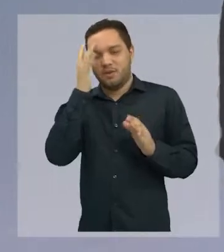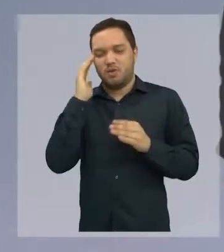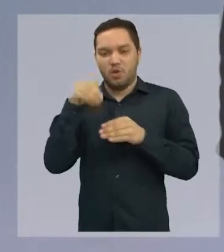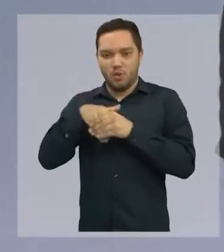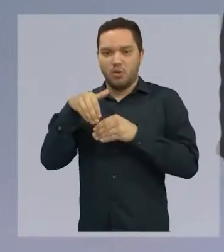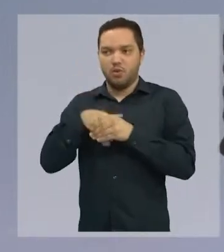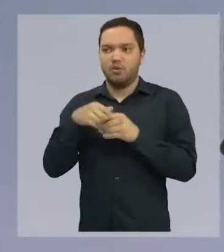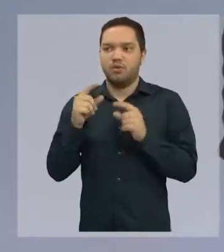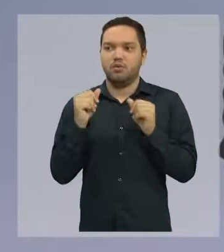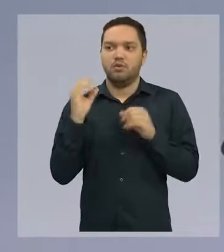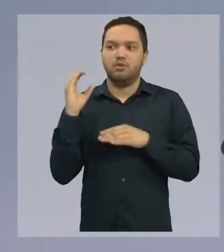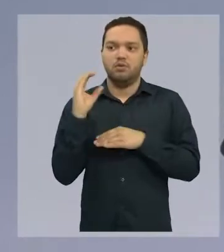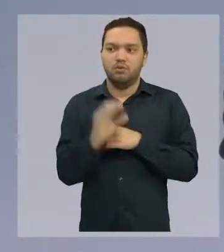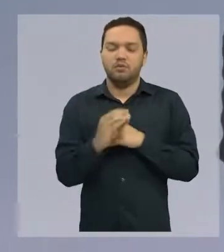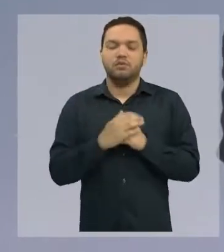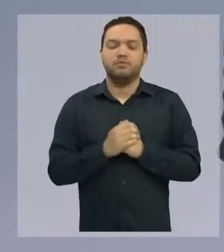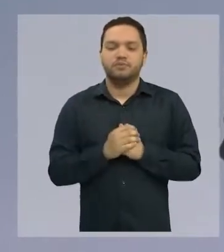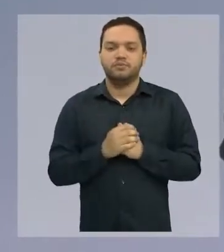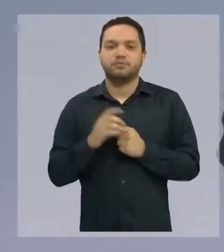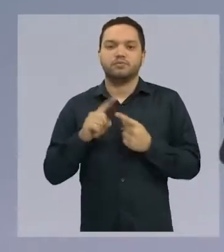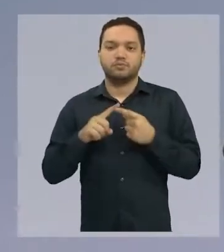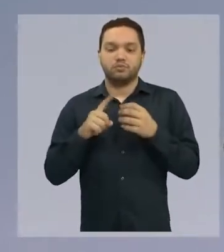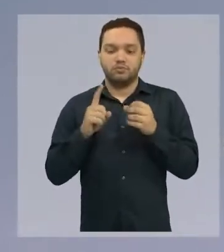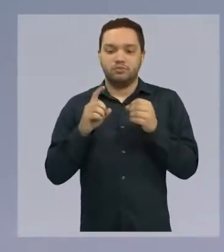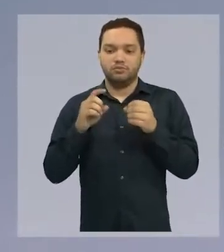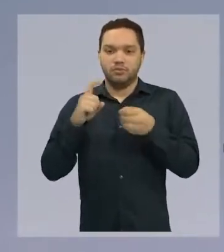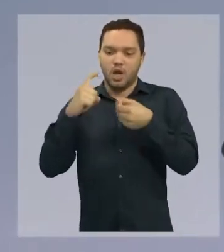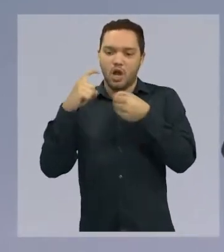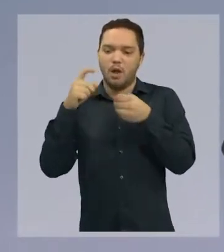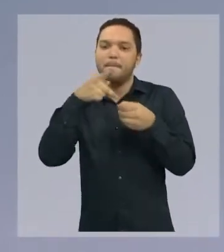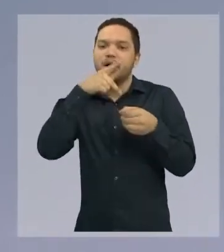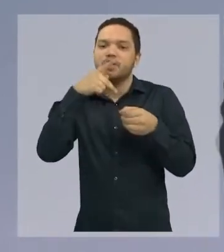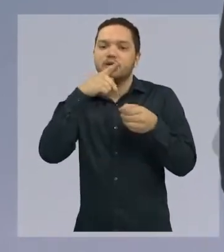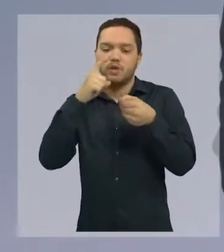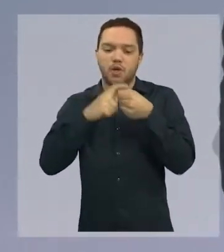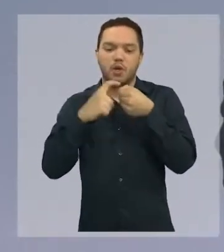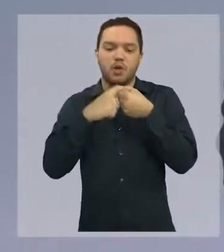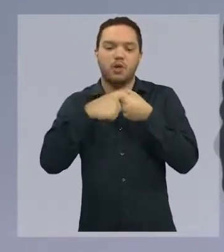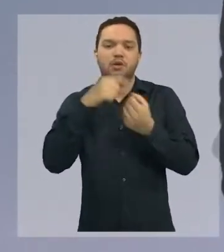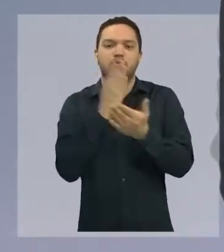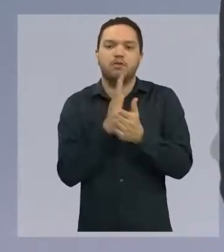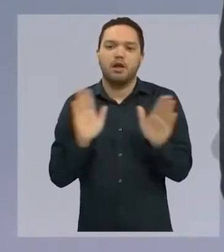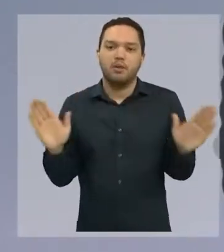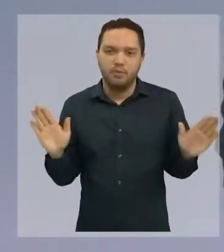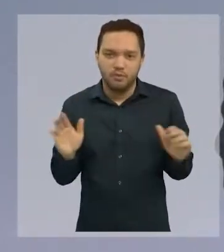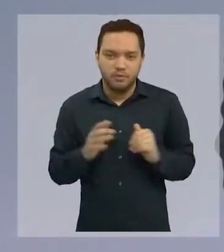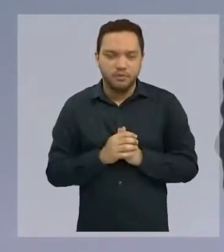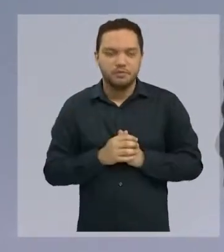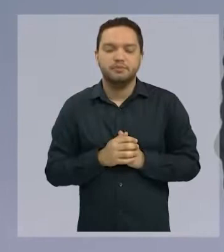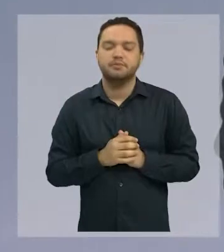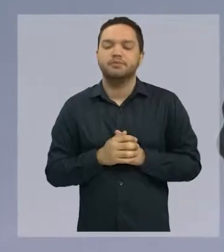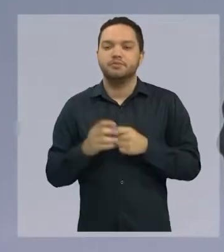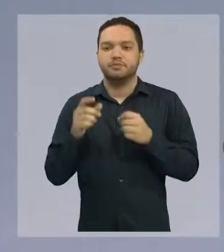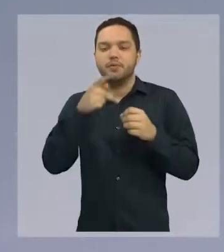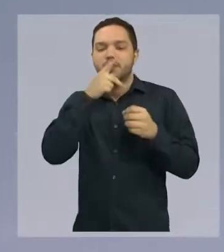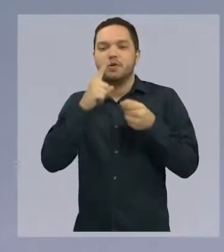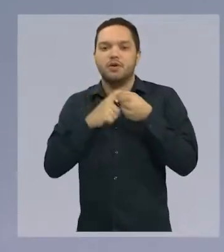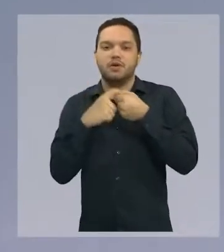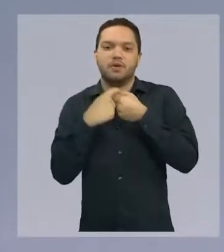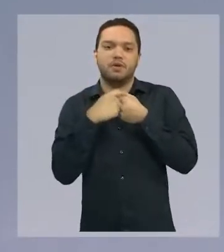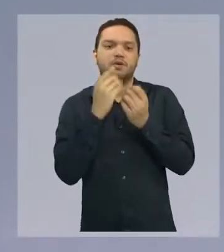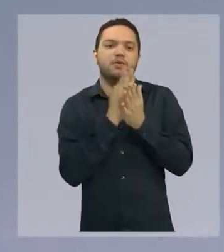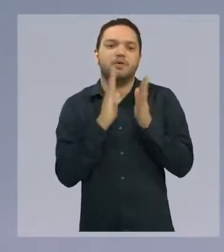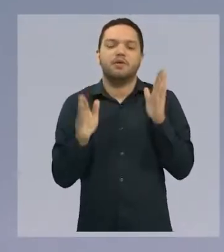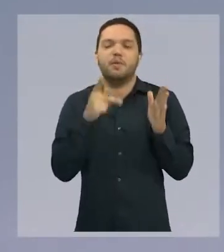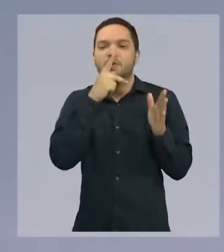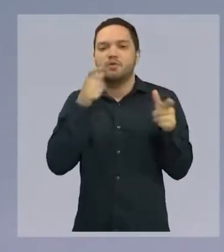o fundo eleitoral. E também a extinção das coligações. Acabou a coligação, então você vai reduzir... eleições proporcionais. Para proporcional, então você vai